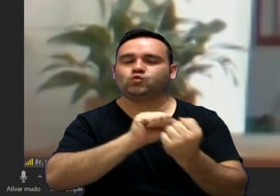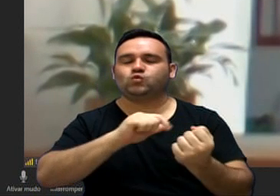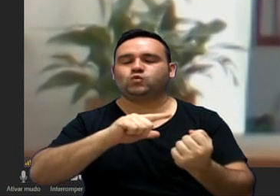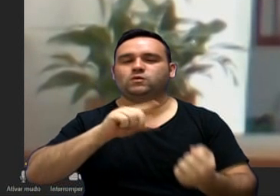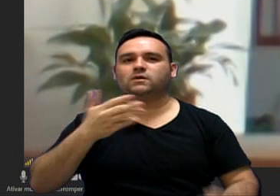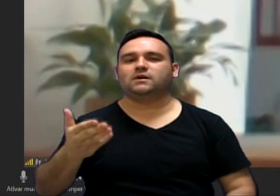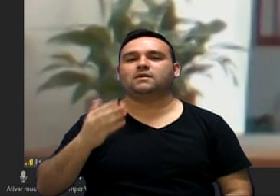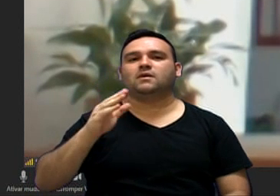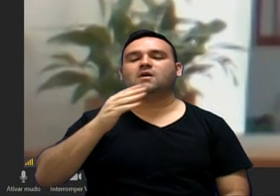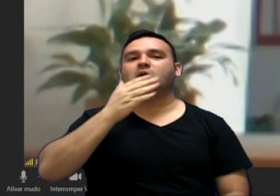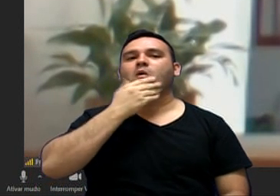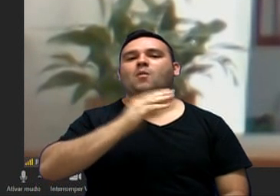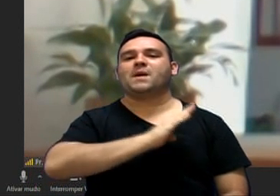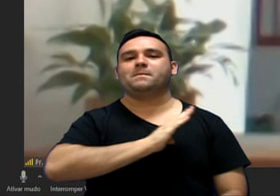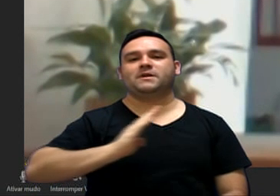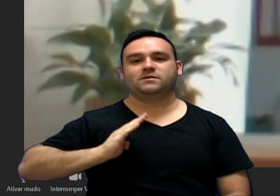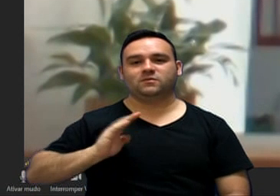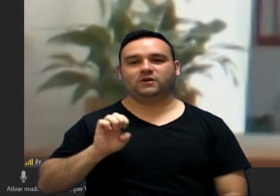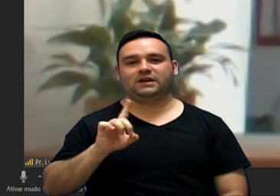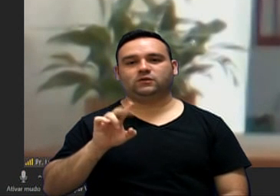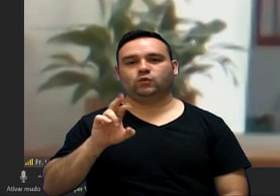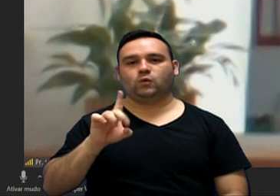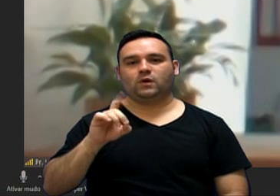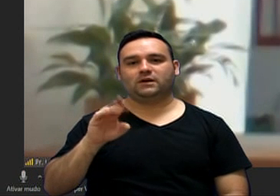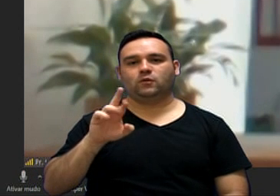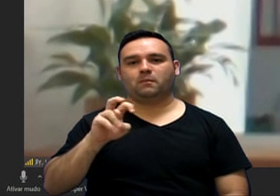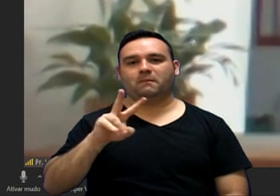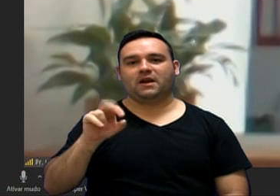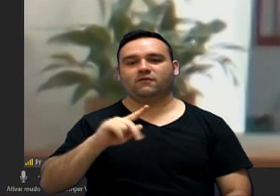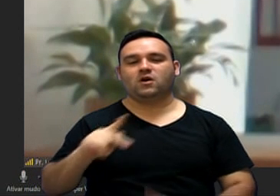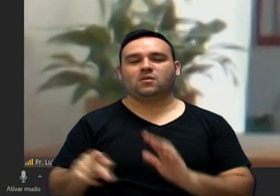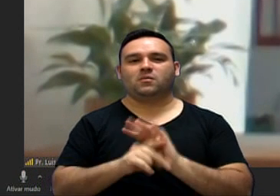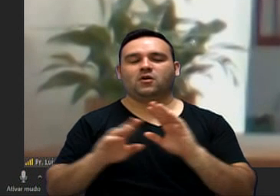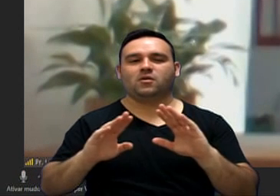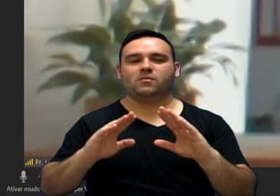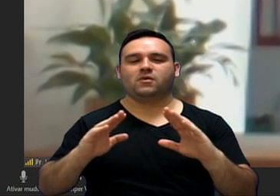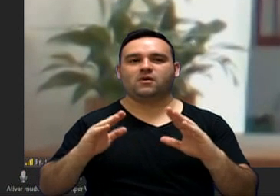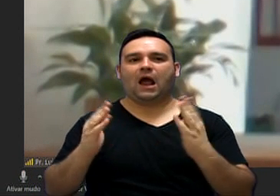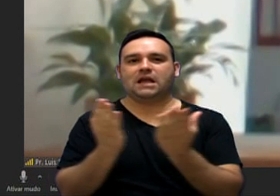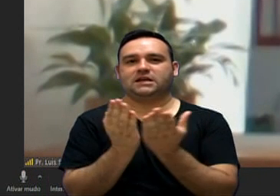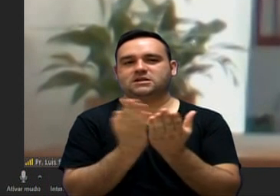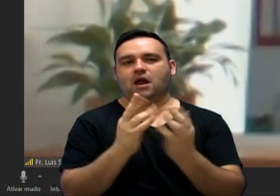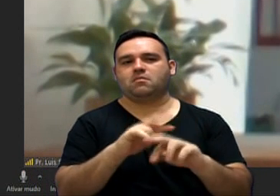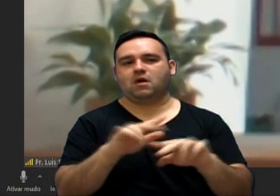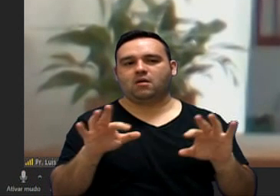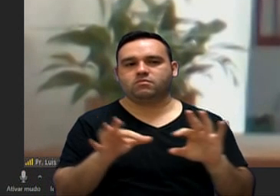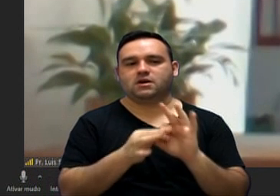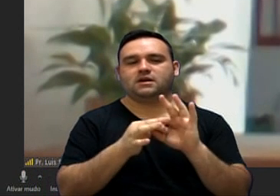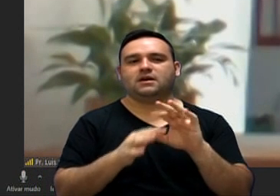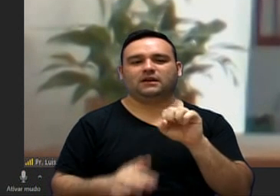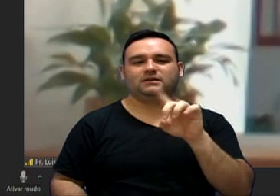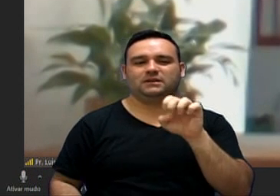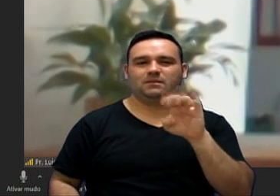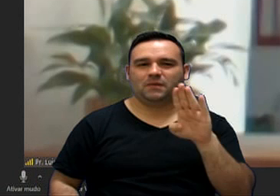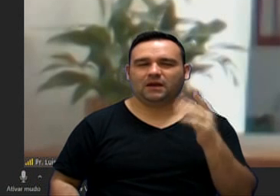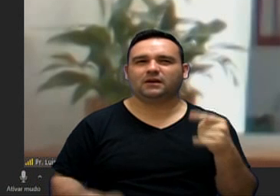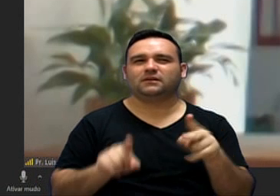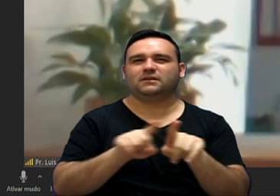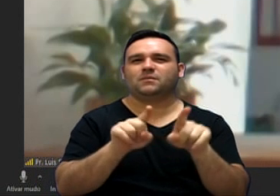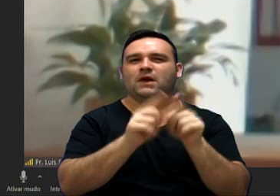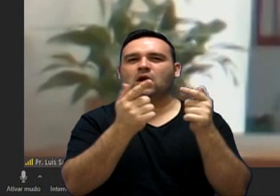o bispo Eduardo Bravo, da Unigrejas, que junto com o SBB, com